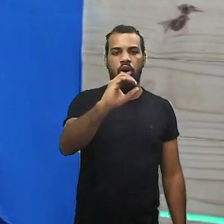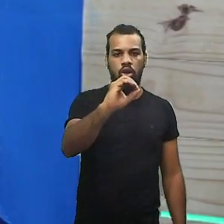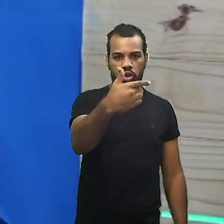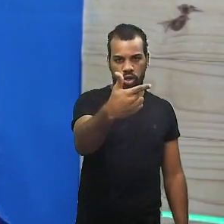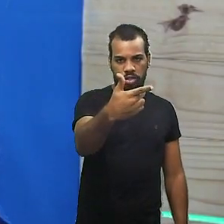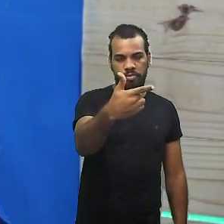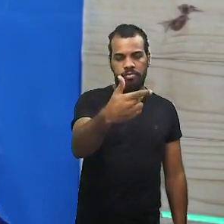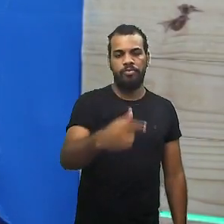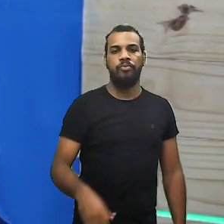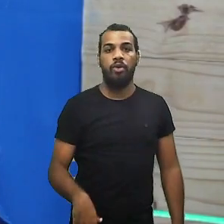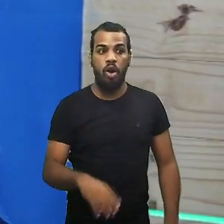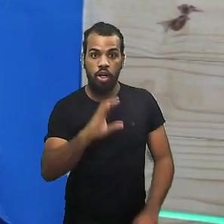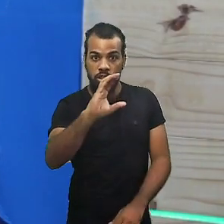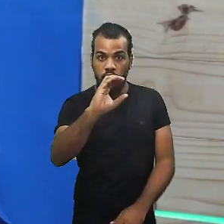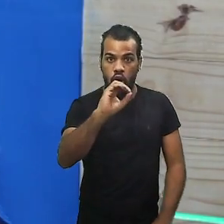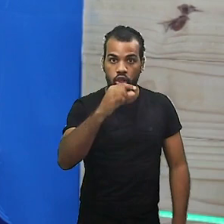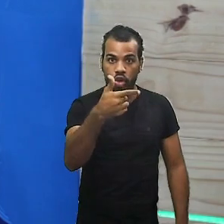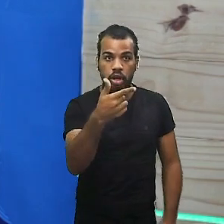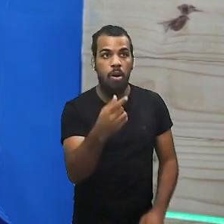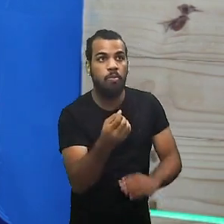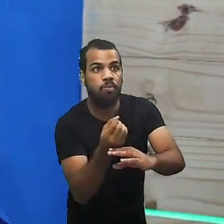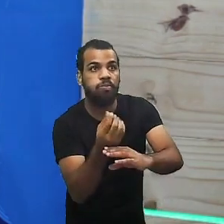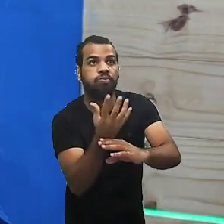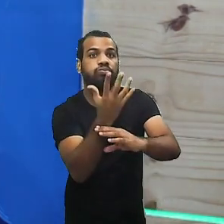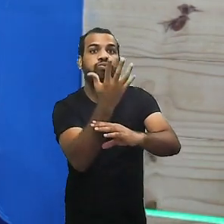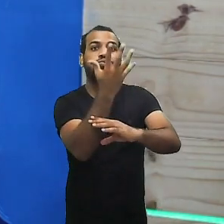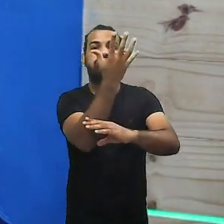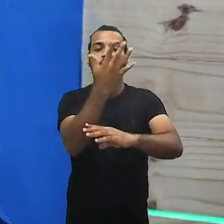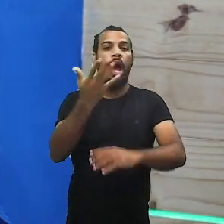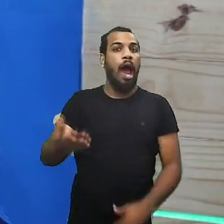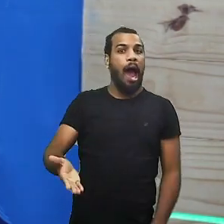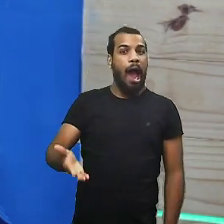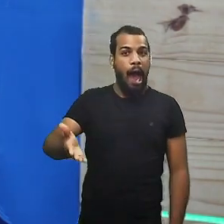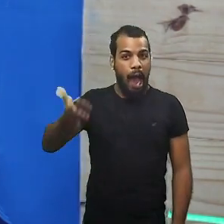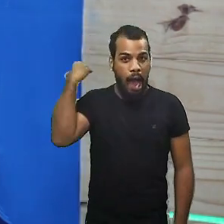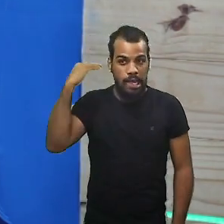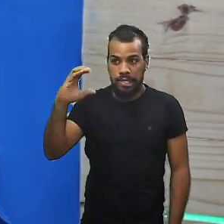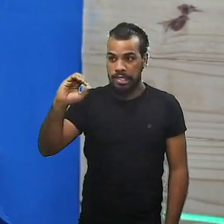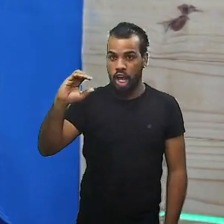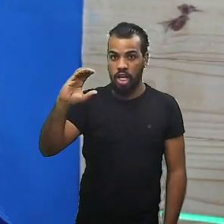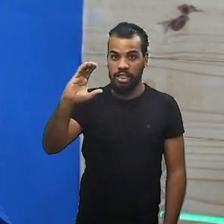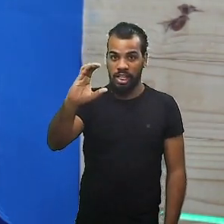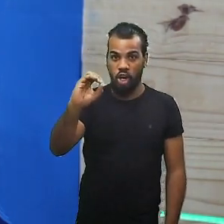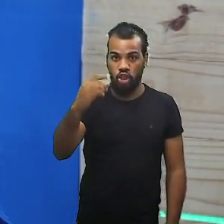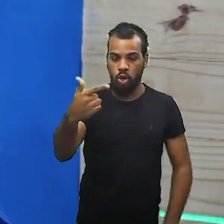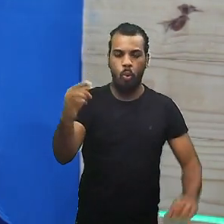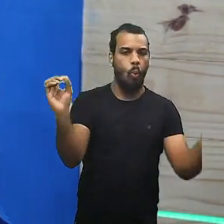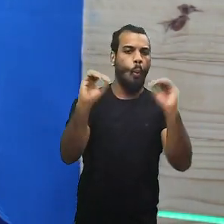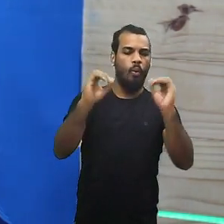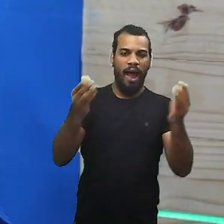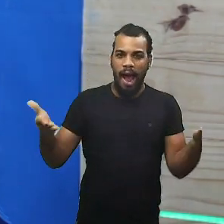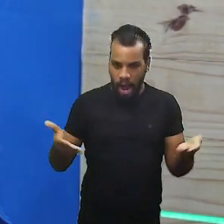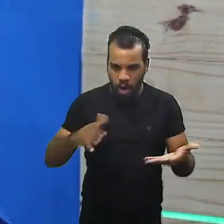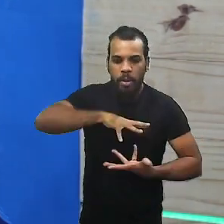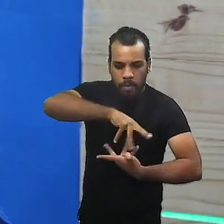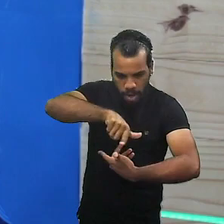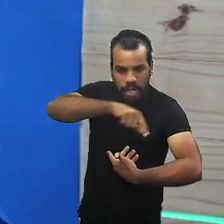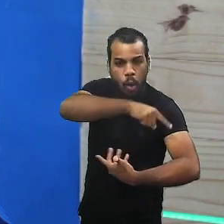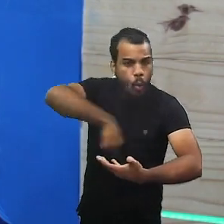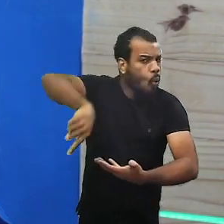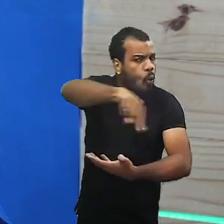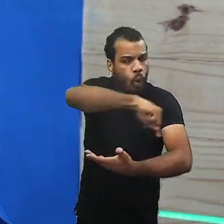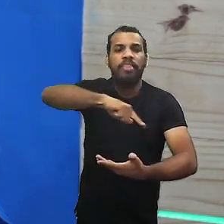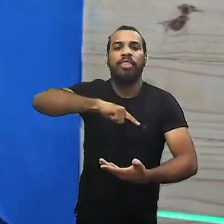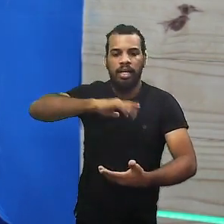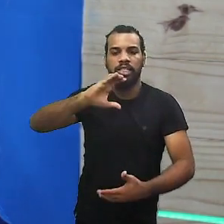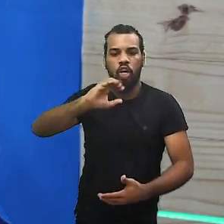gás carbônico surgiu no planeta a partir exatamente dessa fermentação. Agora, olhe, vejam como a coisa tem